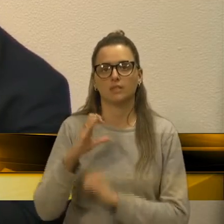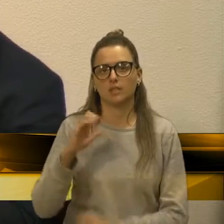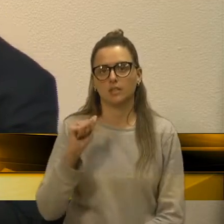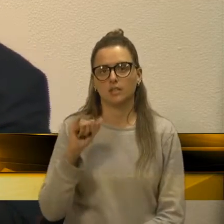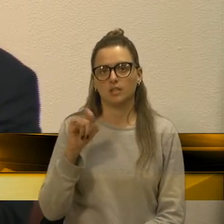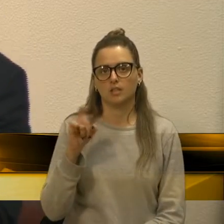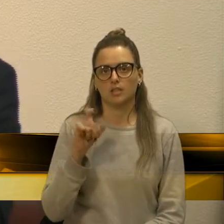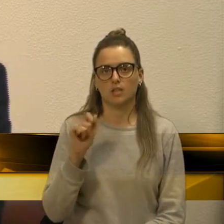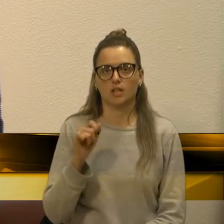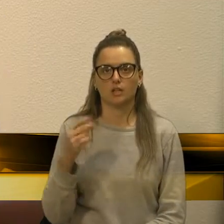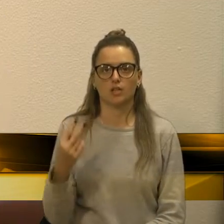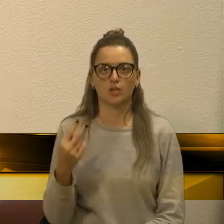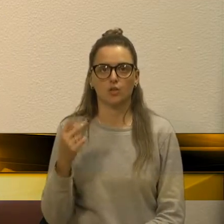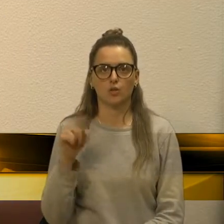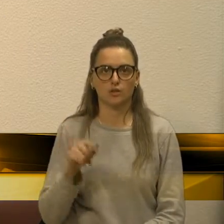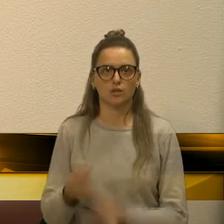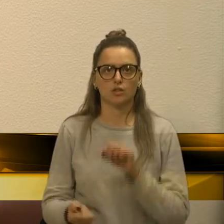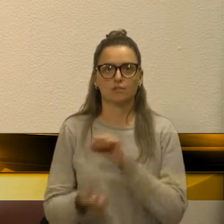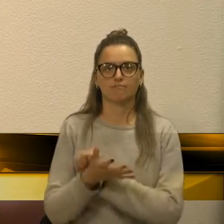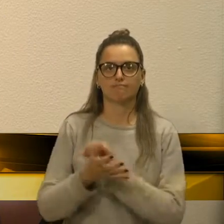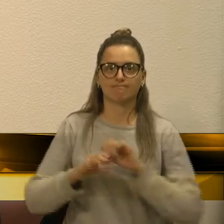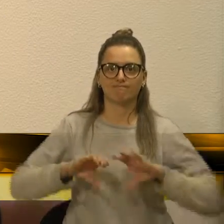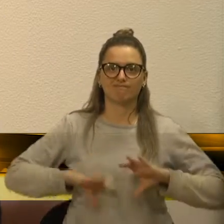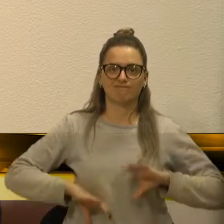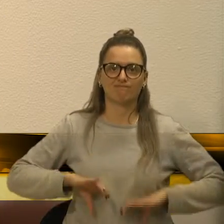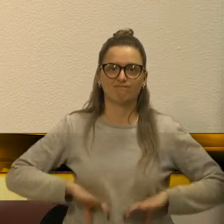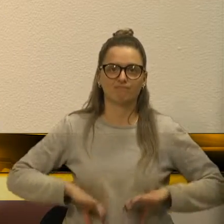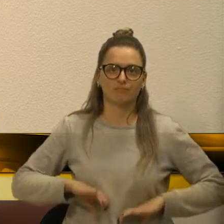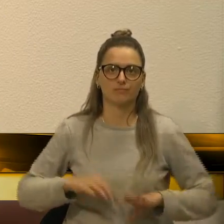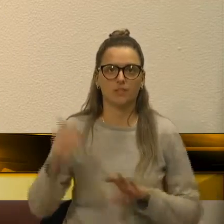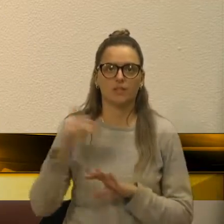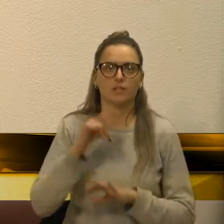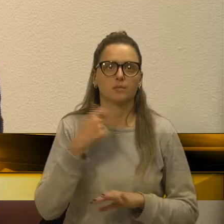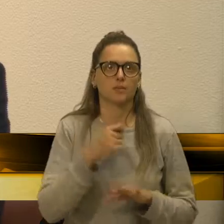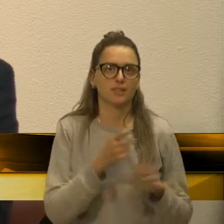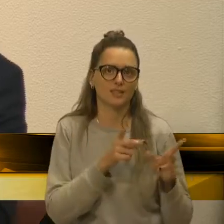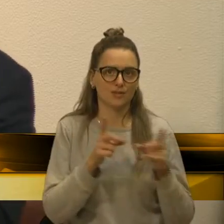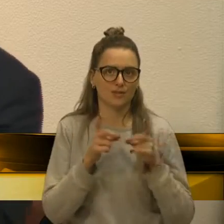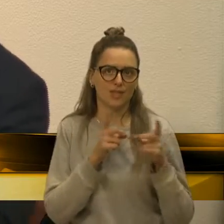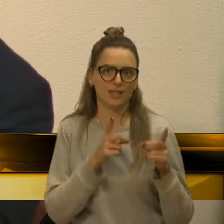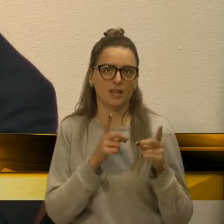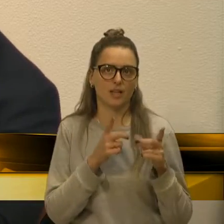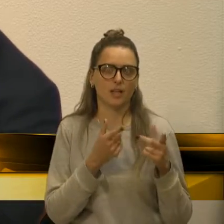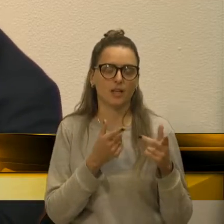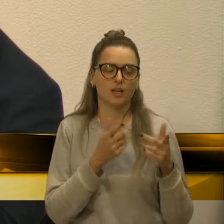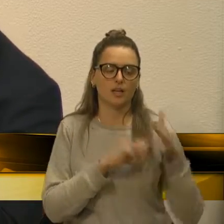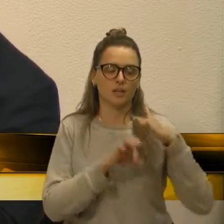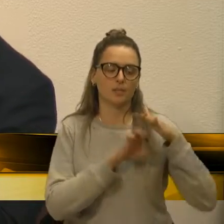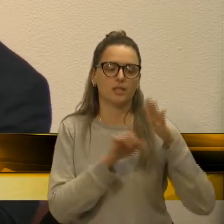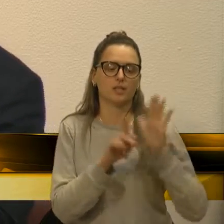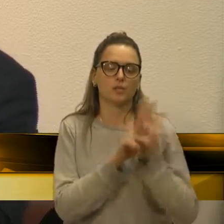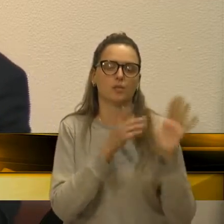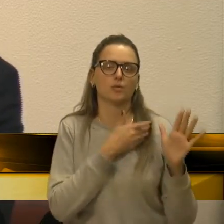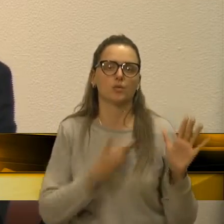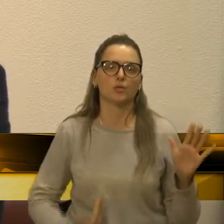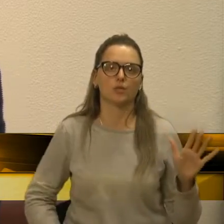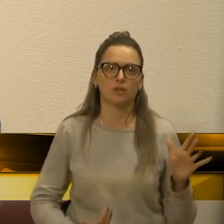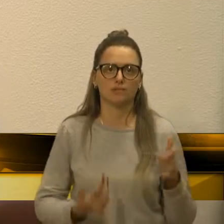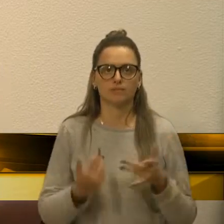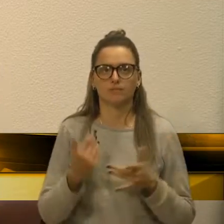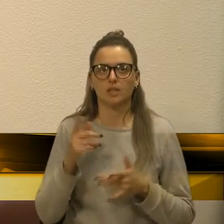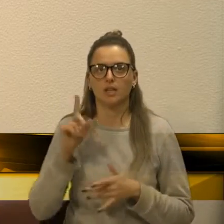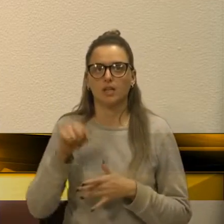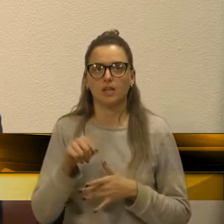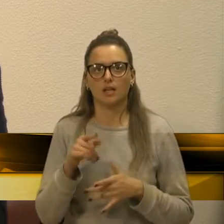casos de corrupção. Então, veio aqui e disse que tem que vender tudo. Então, essa ideia dos novos gestores de vender tudo, de